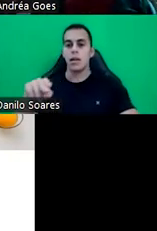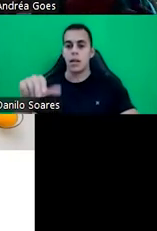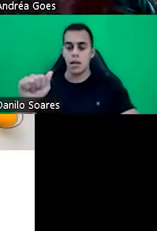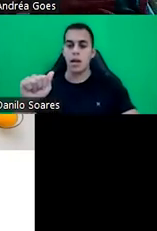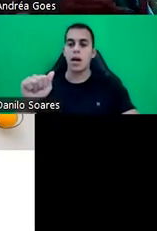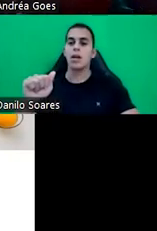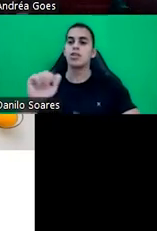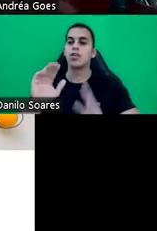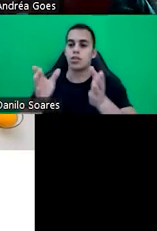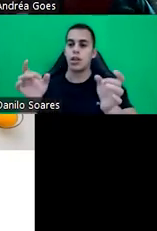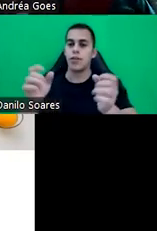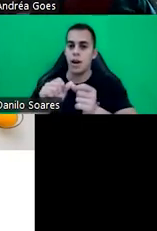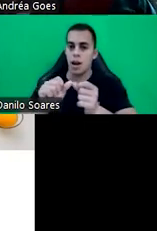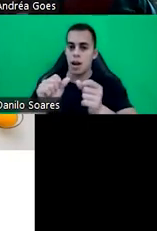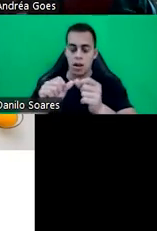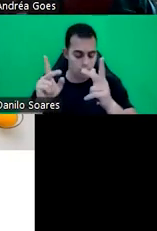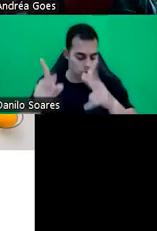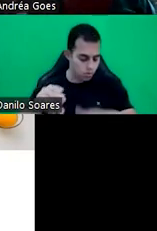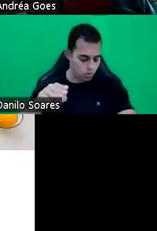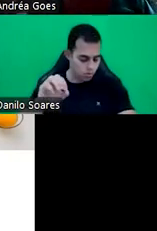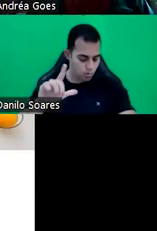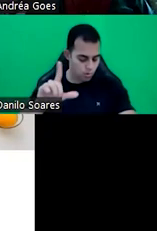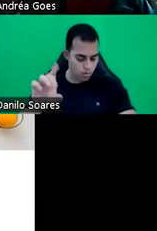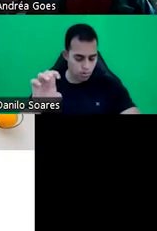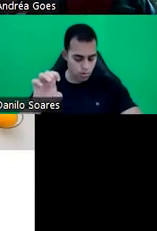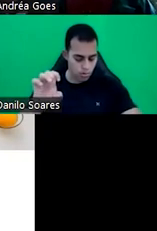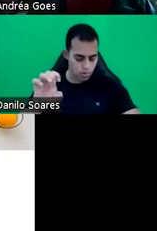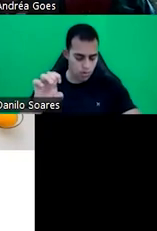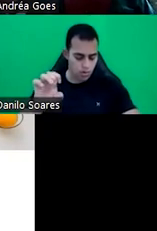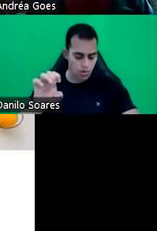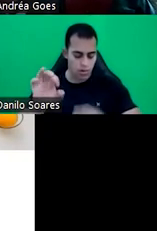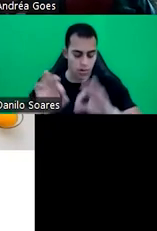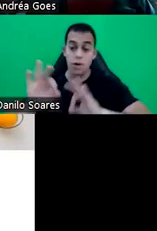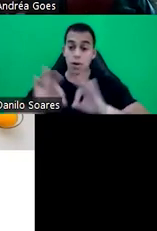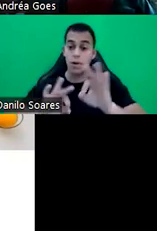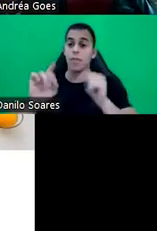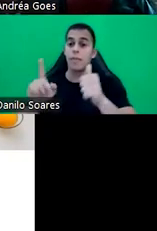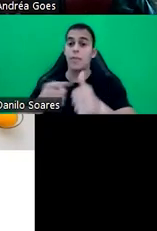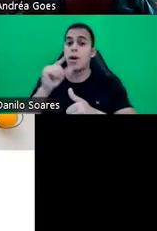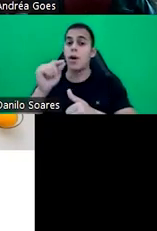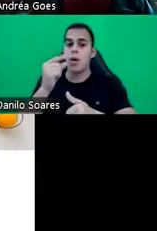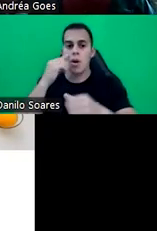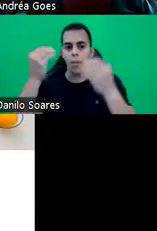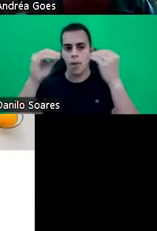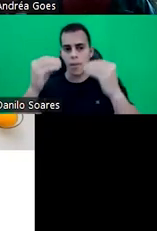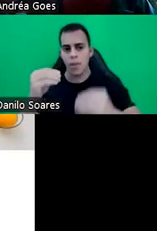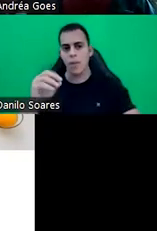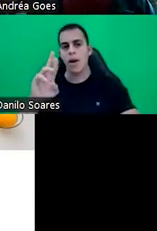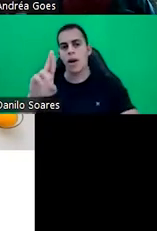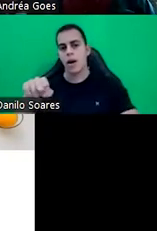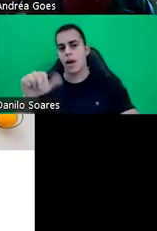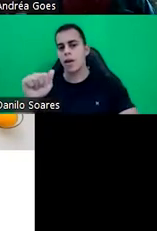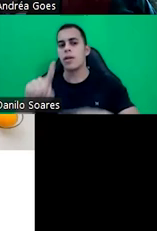ela usar como molde para fazer, primeiro transcrever, né, em RNA, e de RNA para